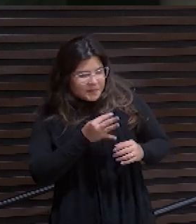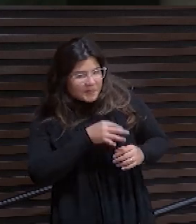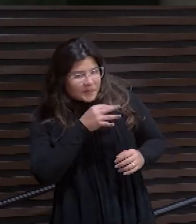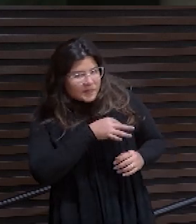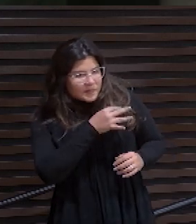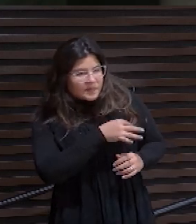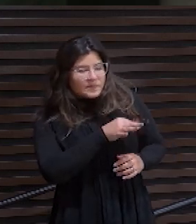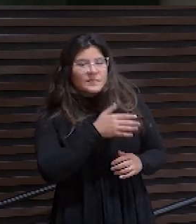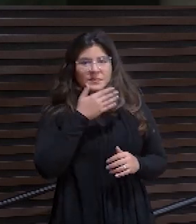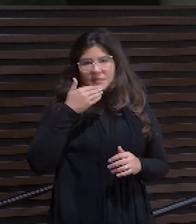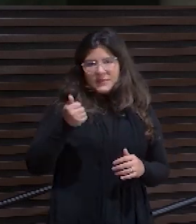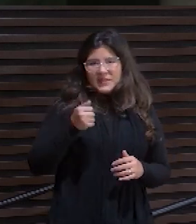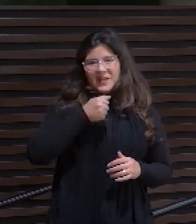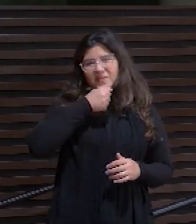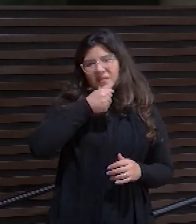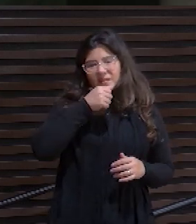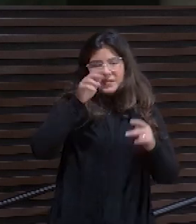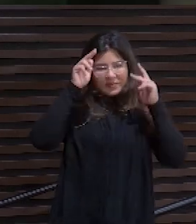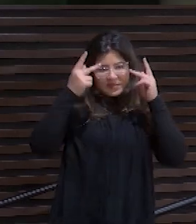homem?